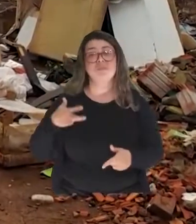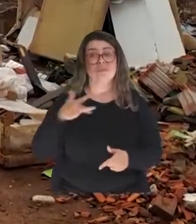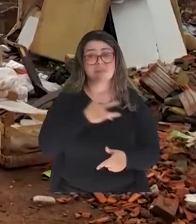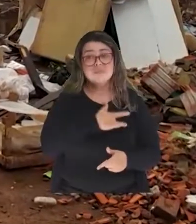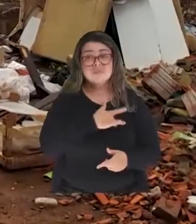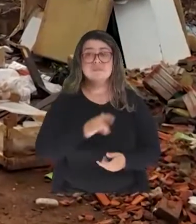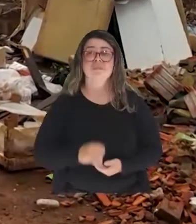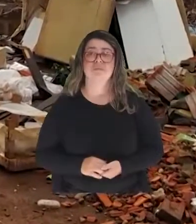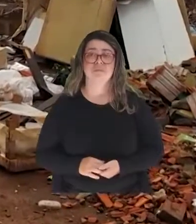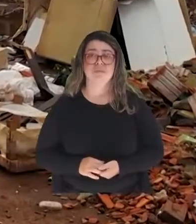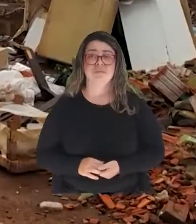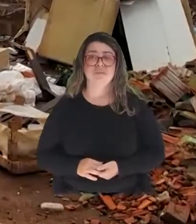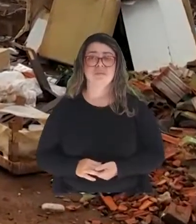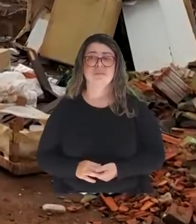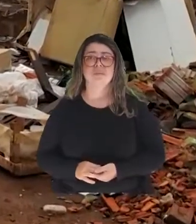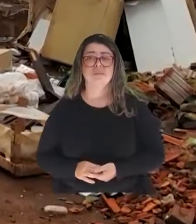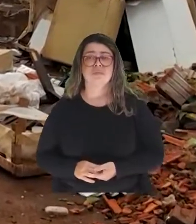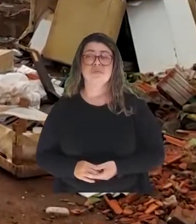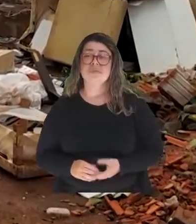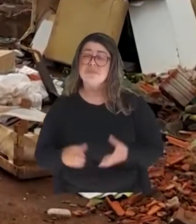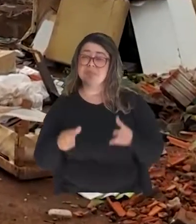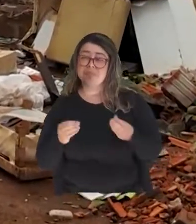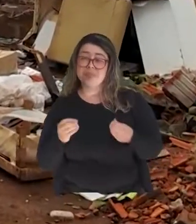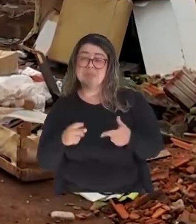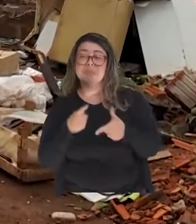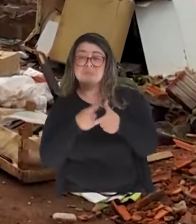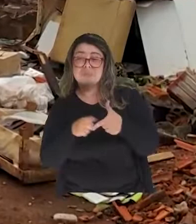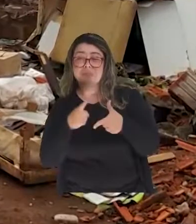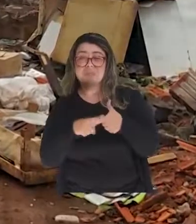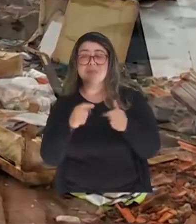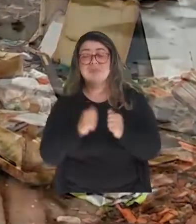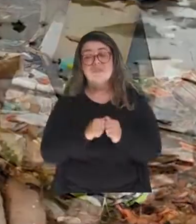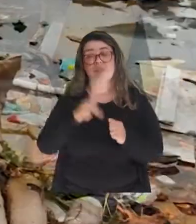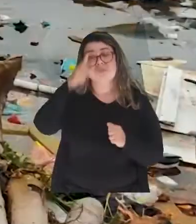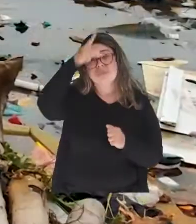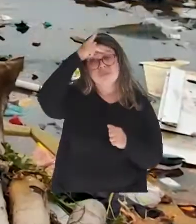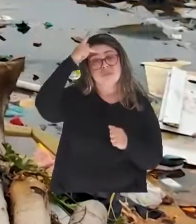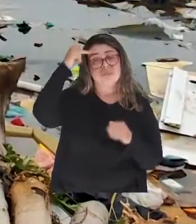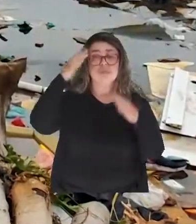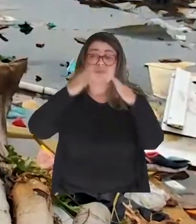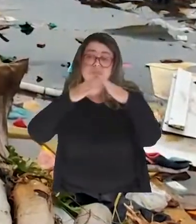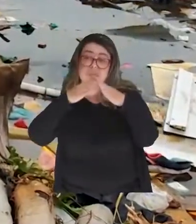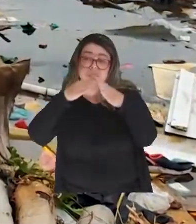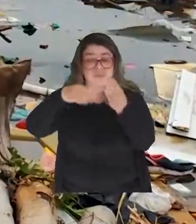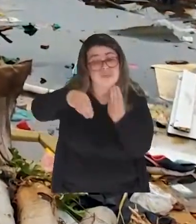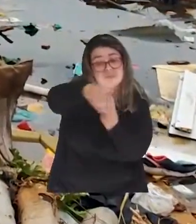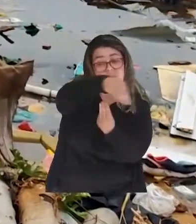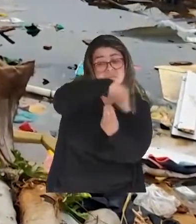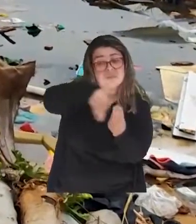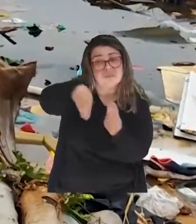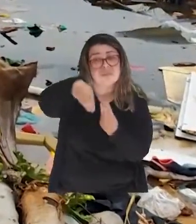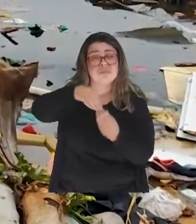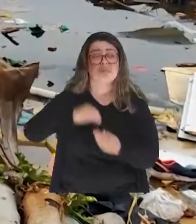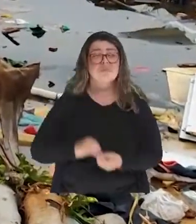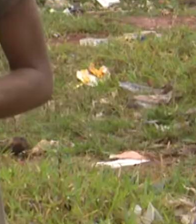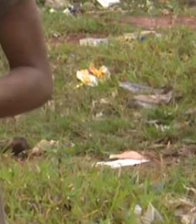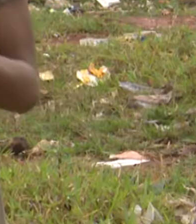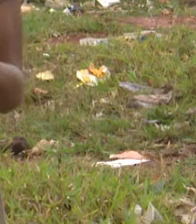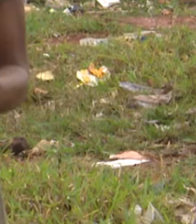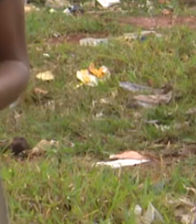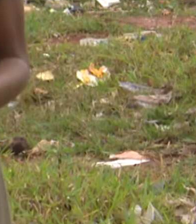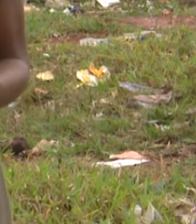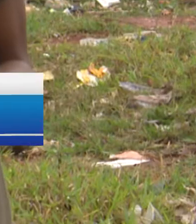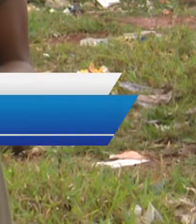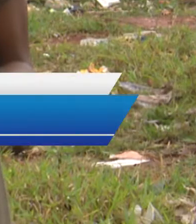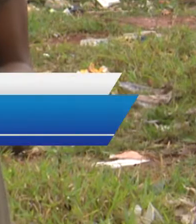um desconforto muito grande na população que mora ali na nas proximidades dessa área